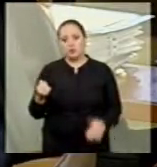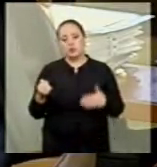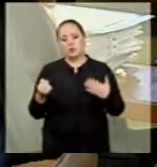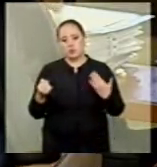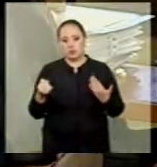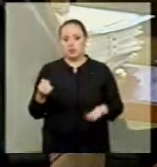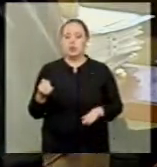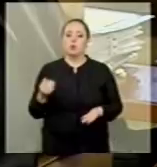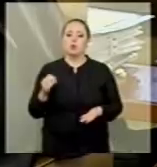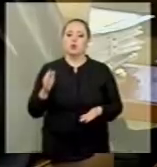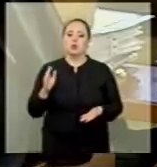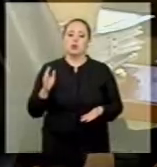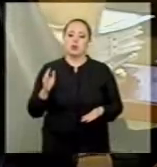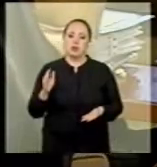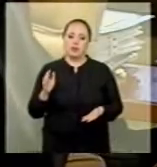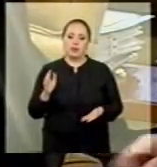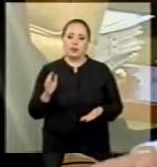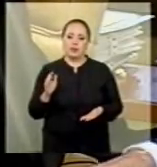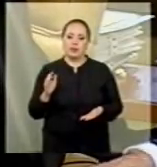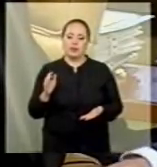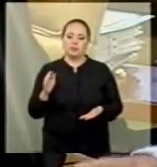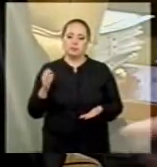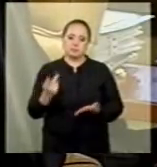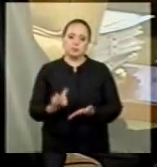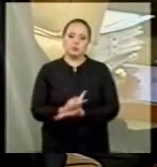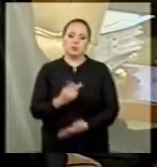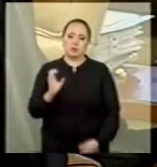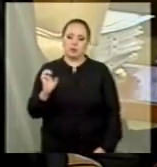foram opostos os respectivos embargos